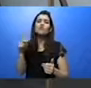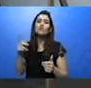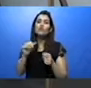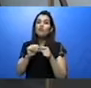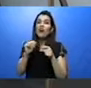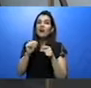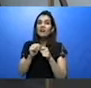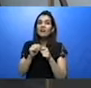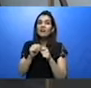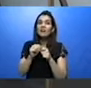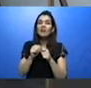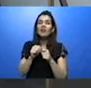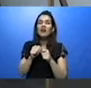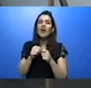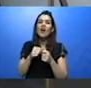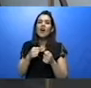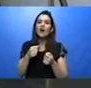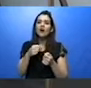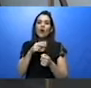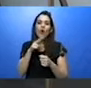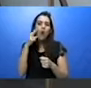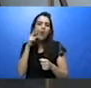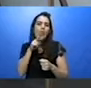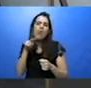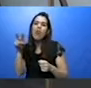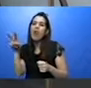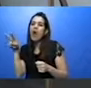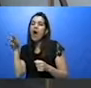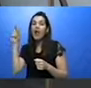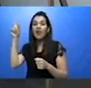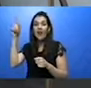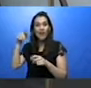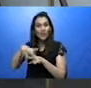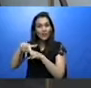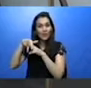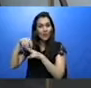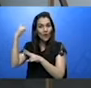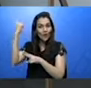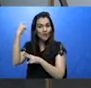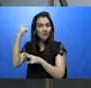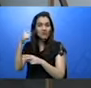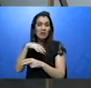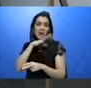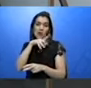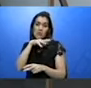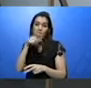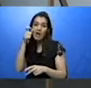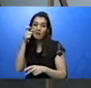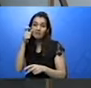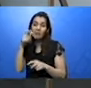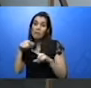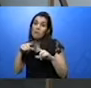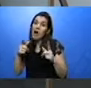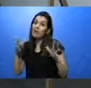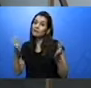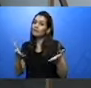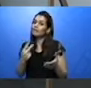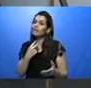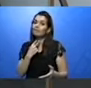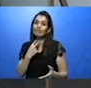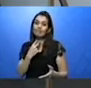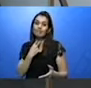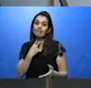do Peãozinho, que lá tem alguns animais bem interessantes. Mas como no momento nós não podemos, então você